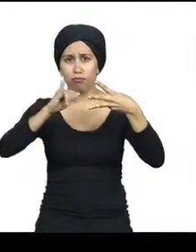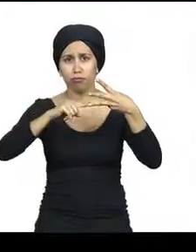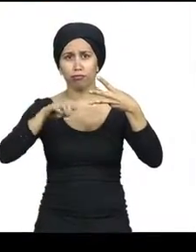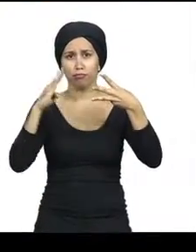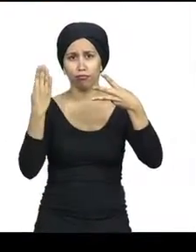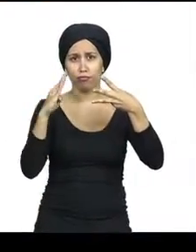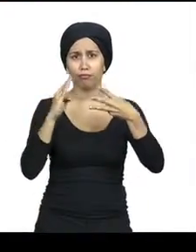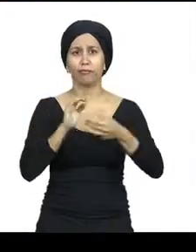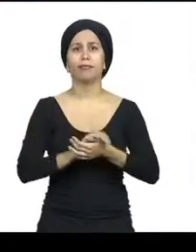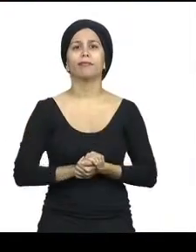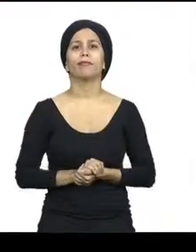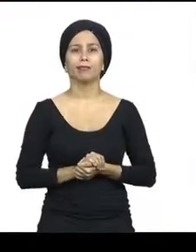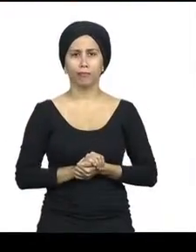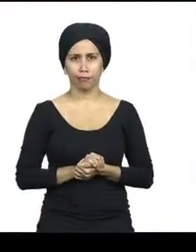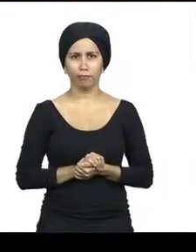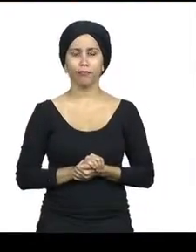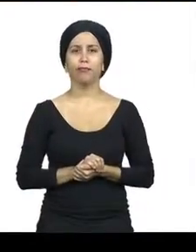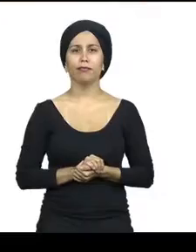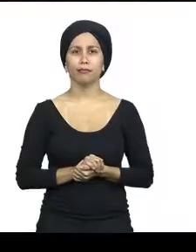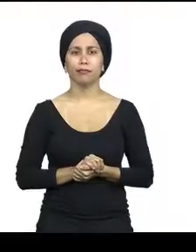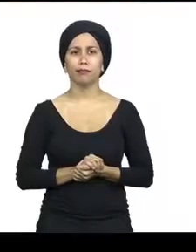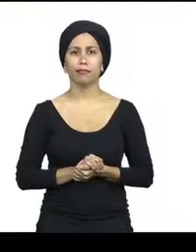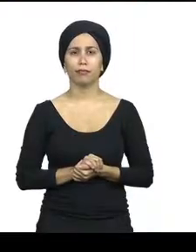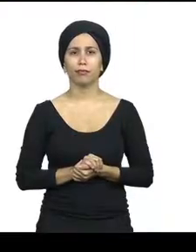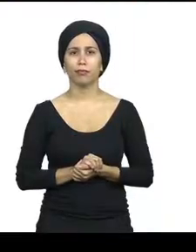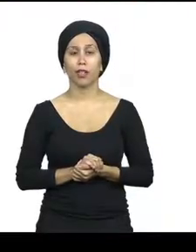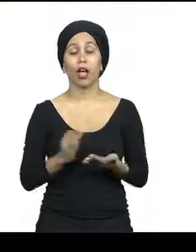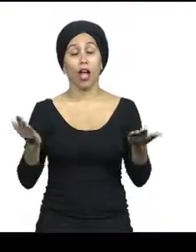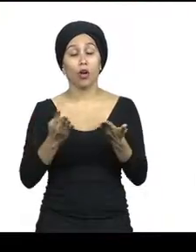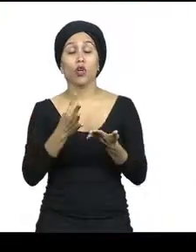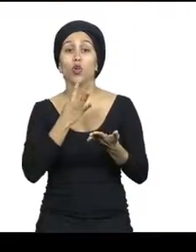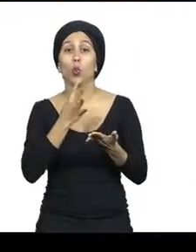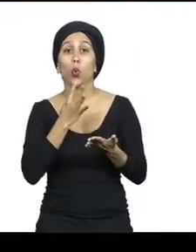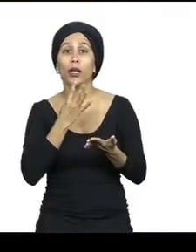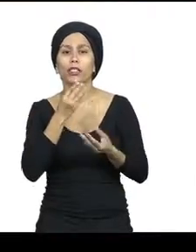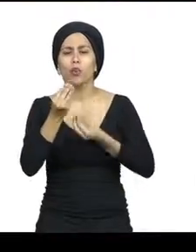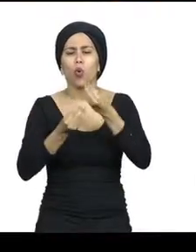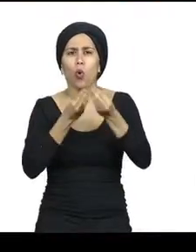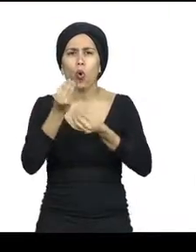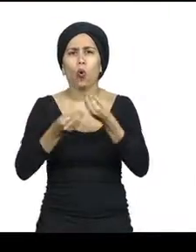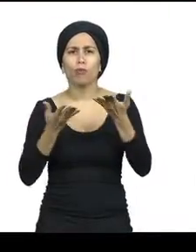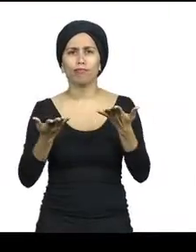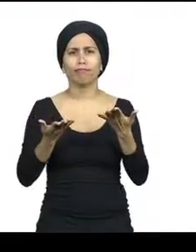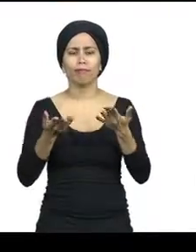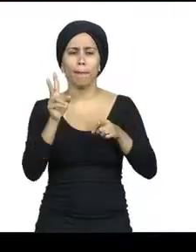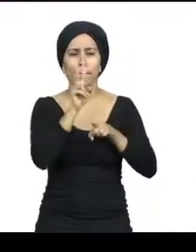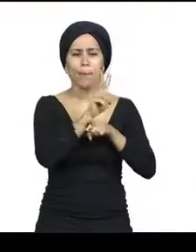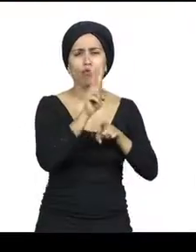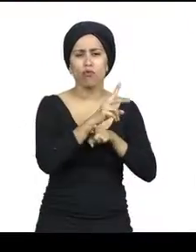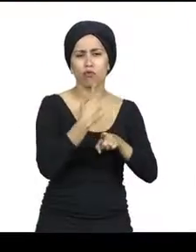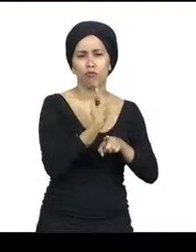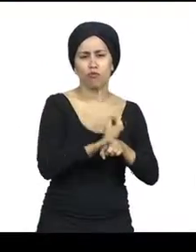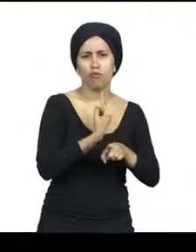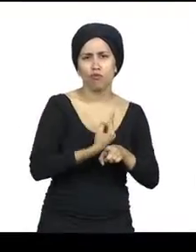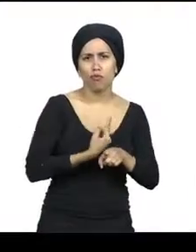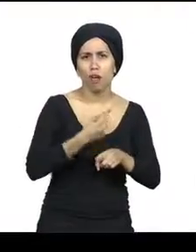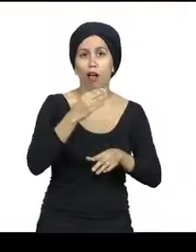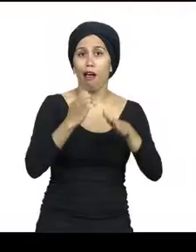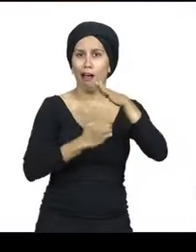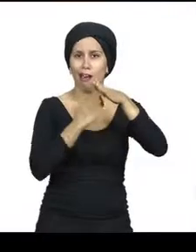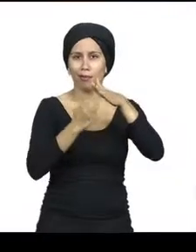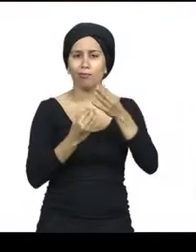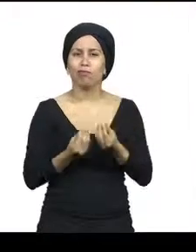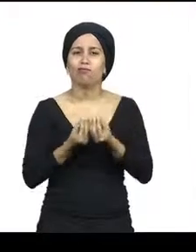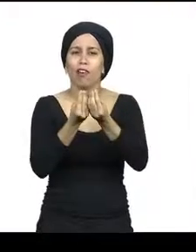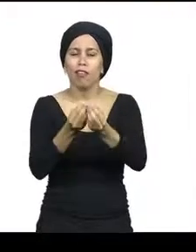Antes de mais nada, vamos ver alguns equipamentos de proteção individual. A empresa onde você trabalha é que vai definir qual deles você vai precisar.